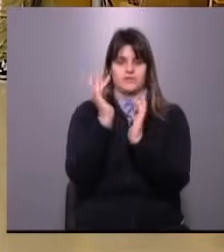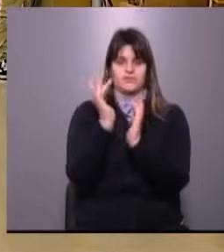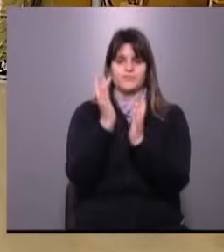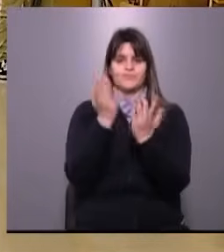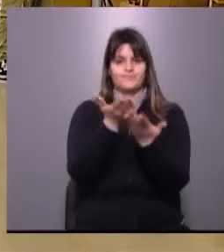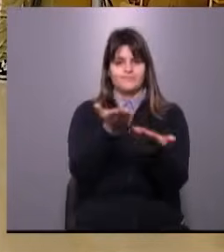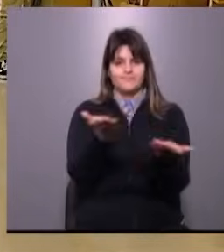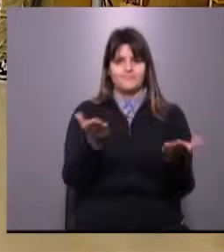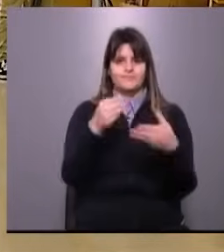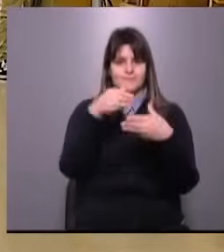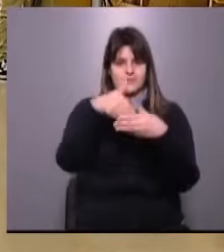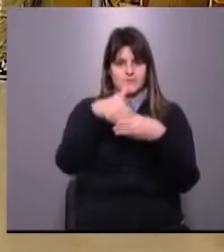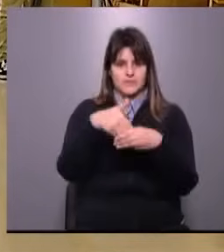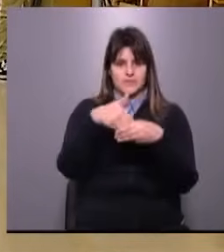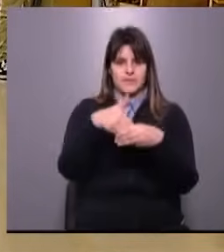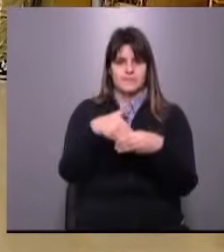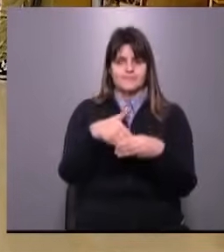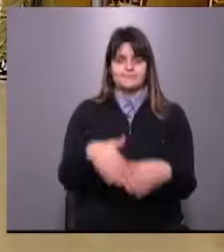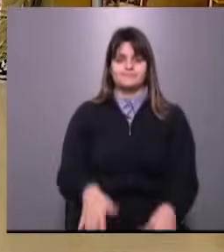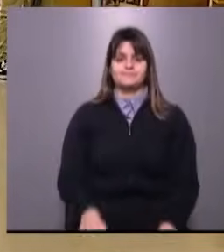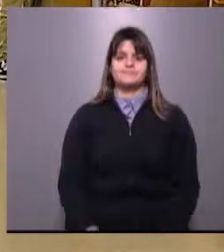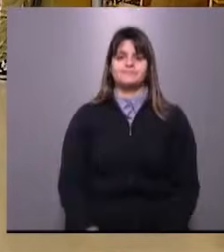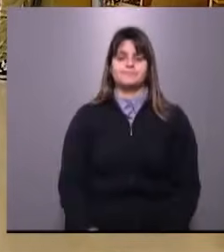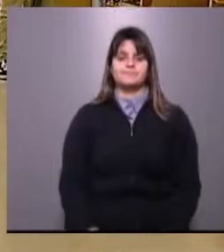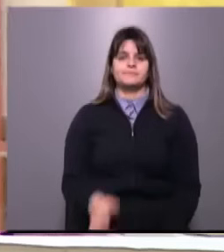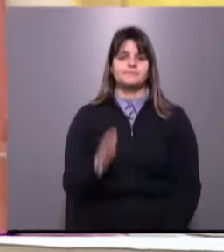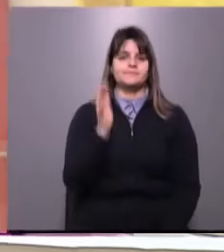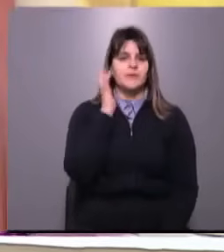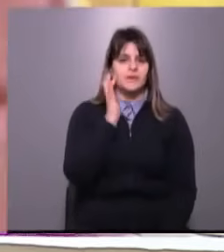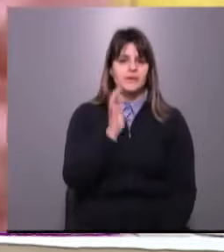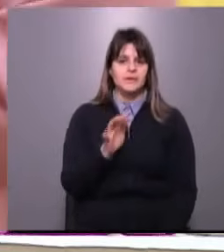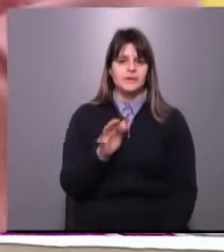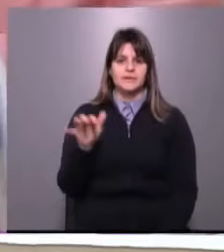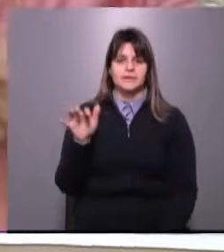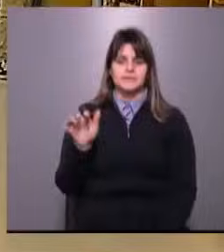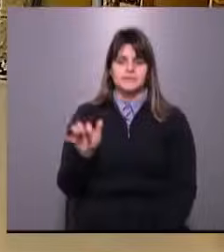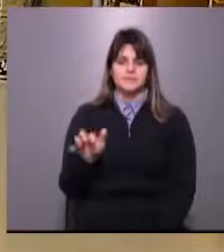Saudai-vos na paz de Cristo.